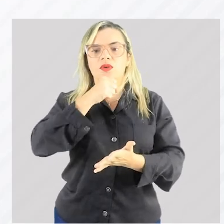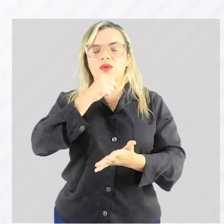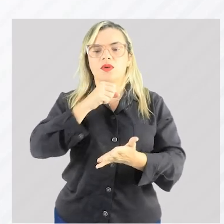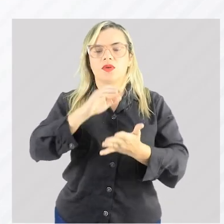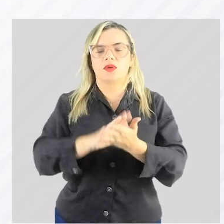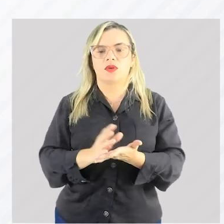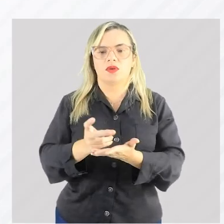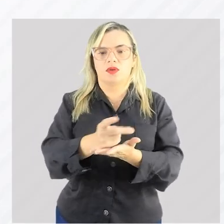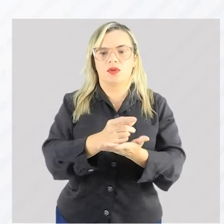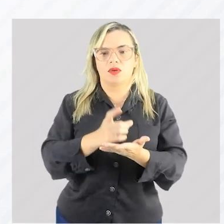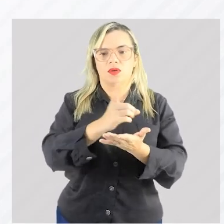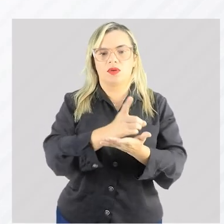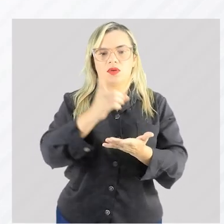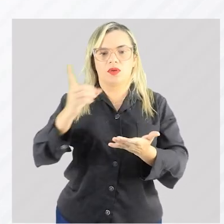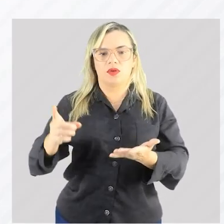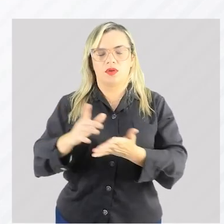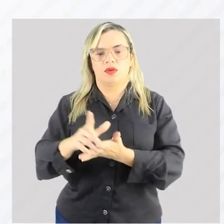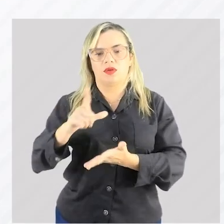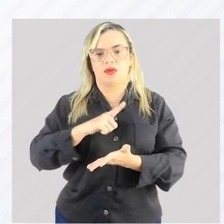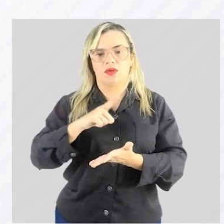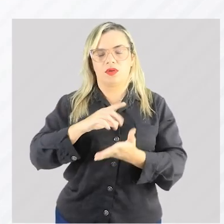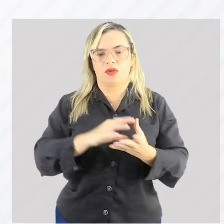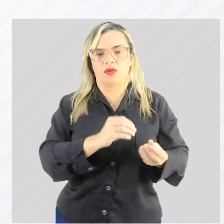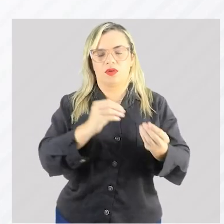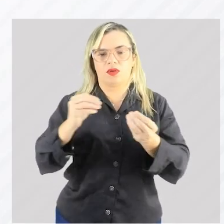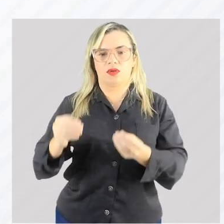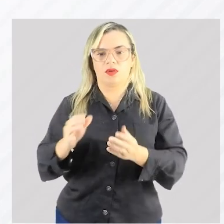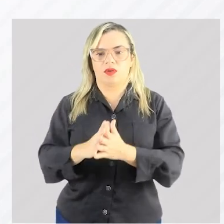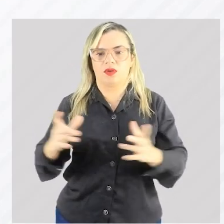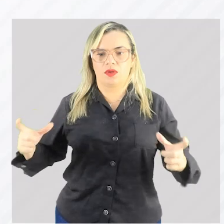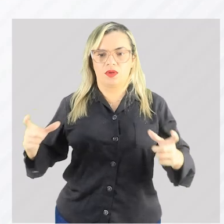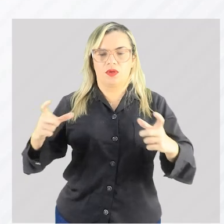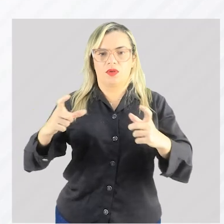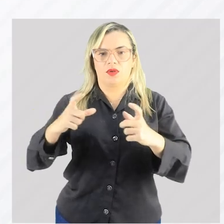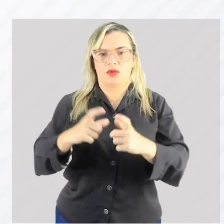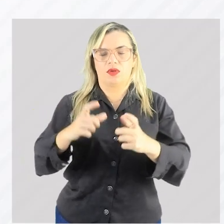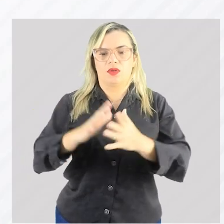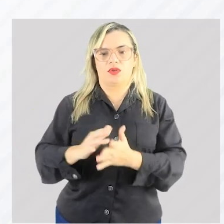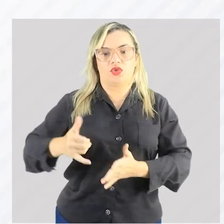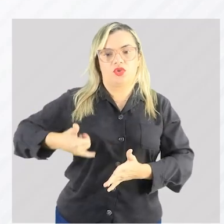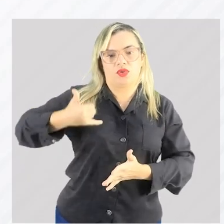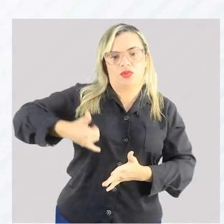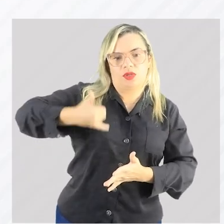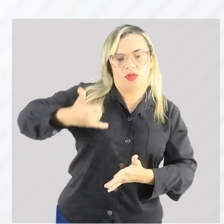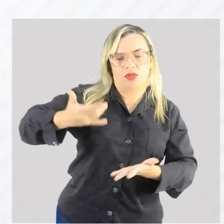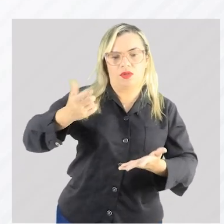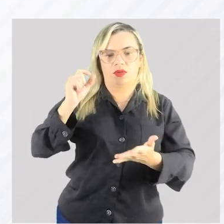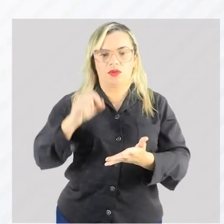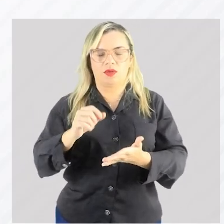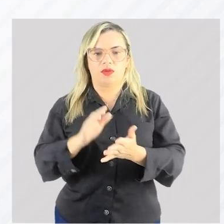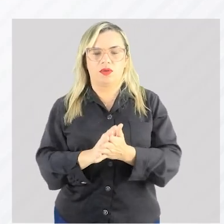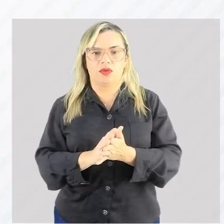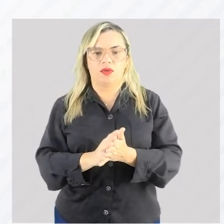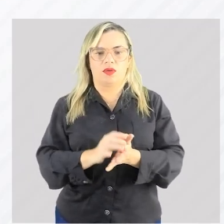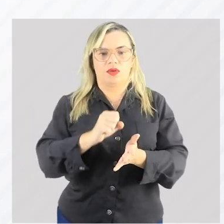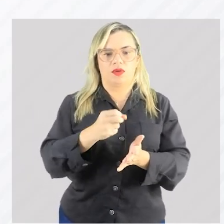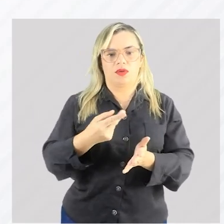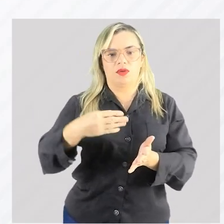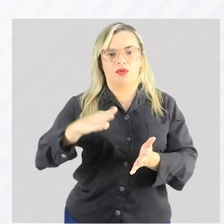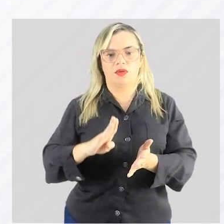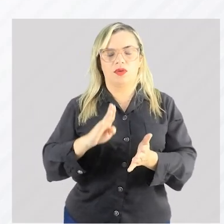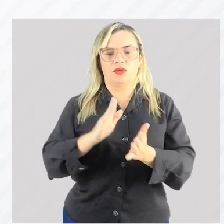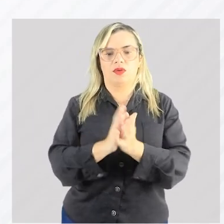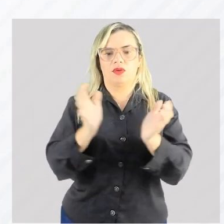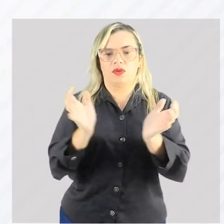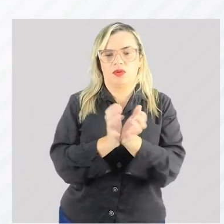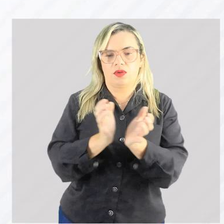restituição seja concedida em ordem decrescente de idade e que em subgrupos